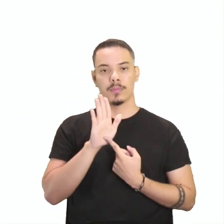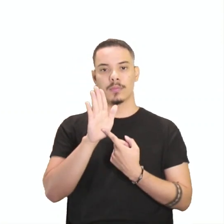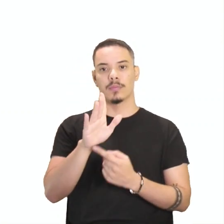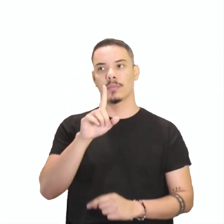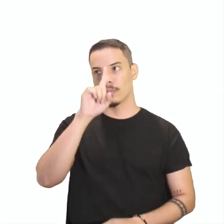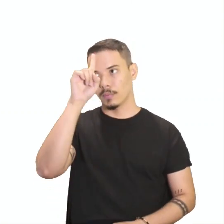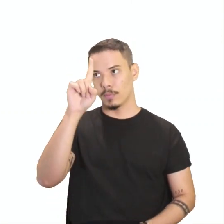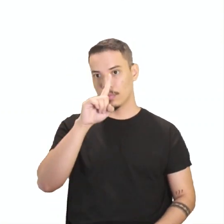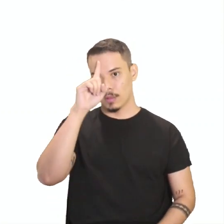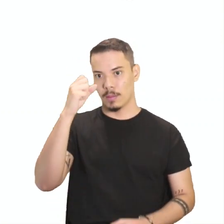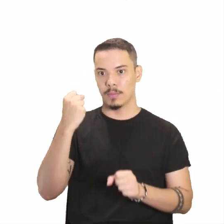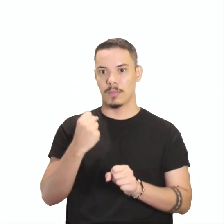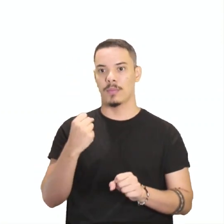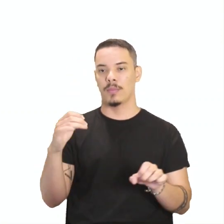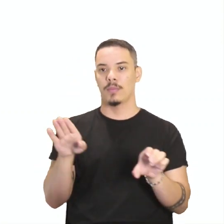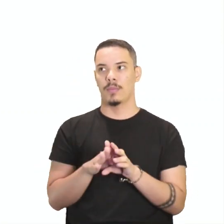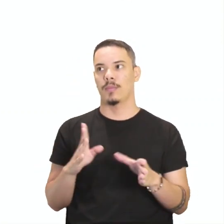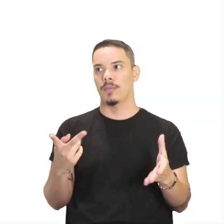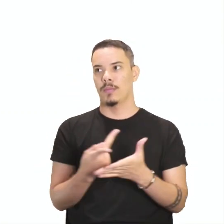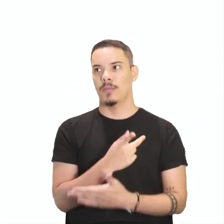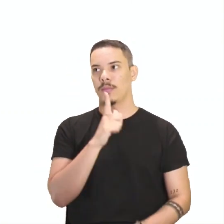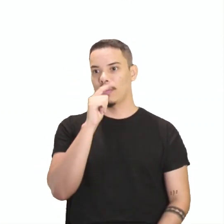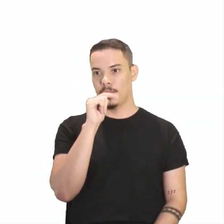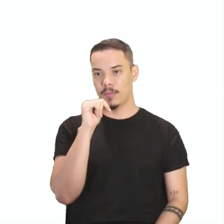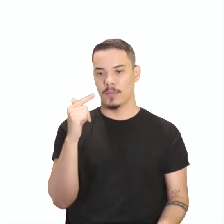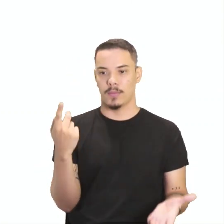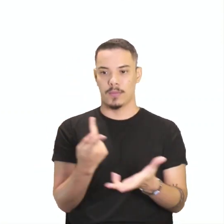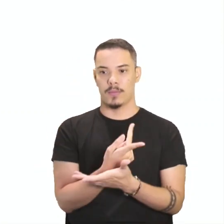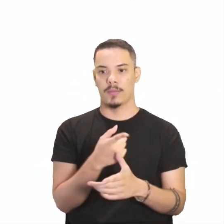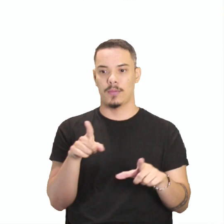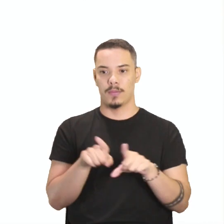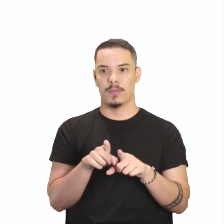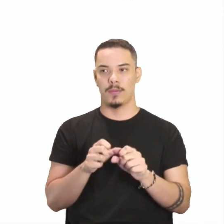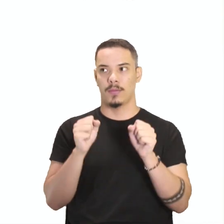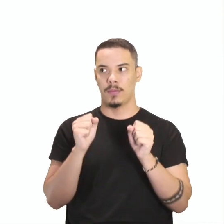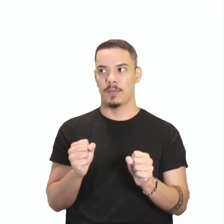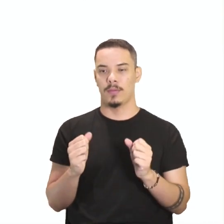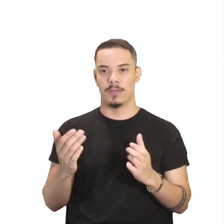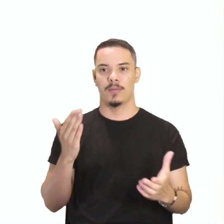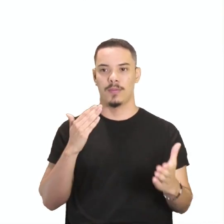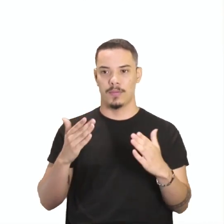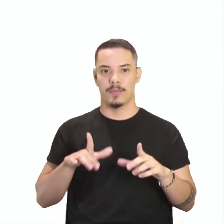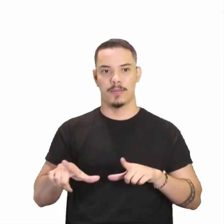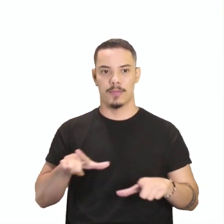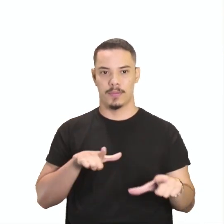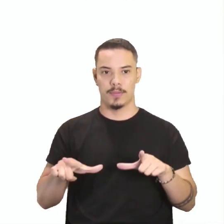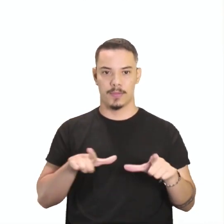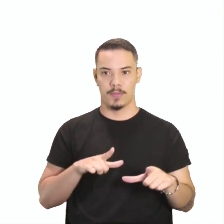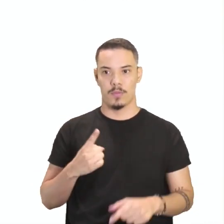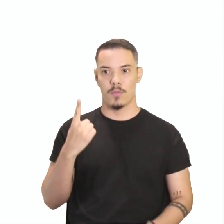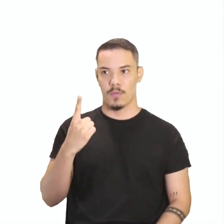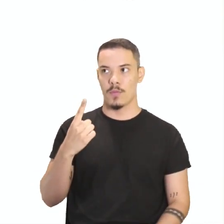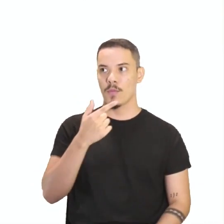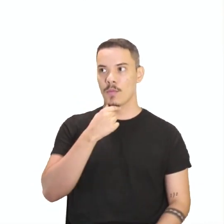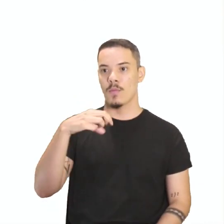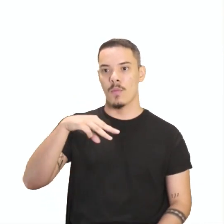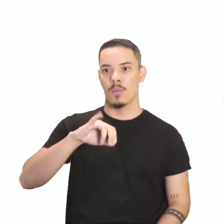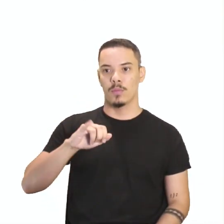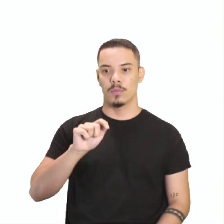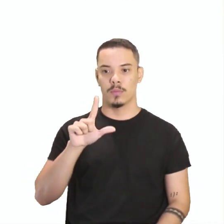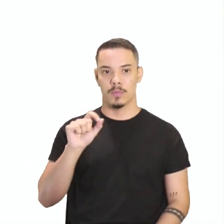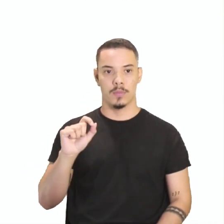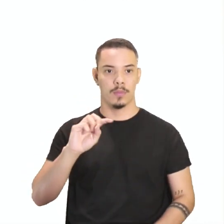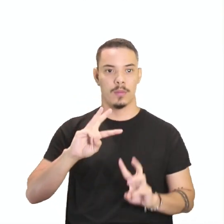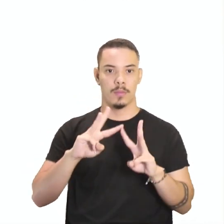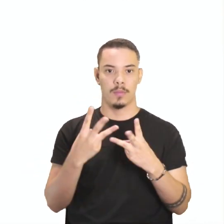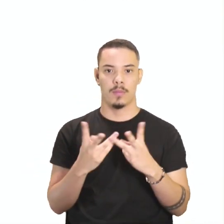ilustra a invenção do pilão d'água, que é o monjolo, né? E podemos comparar o trabalho realizado por um monjolo de massa